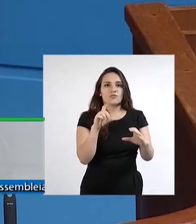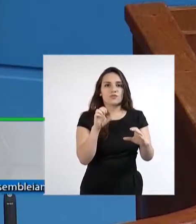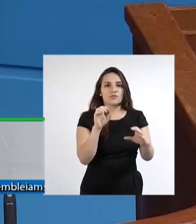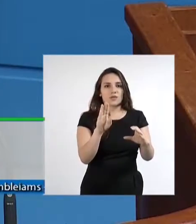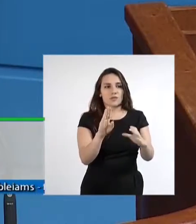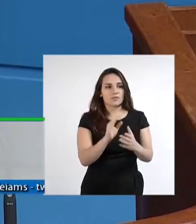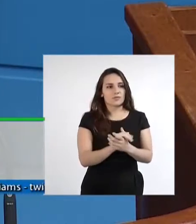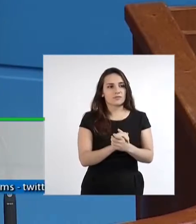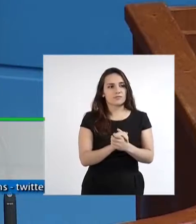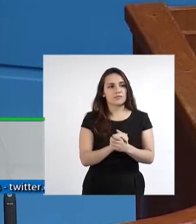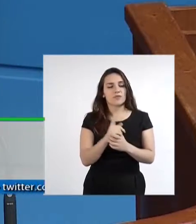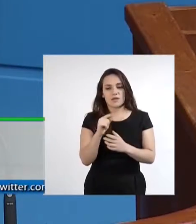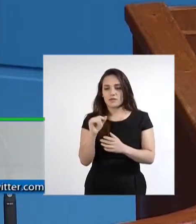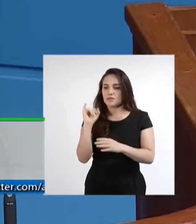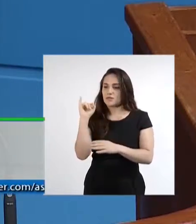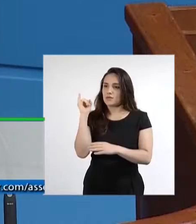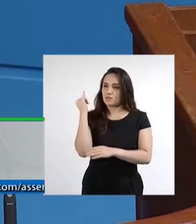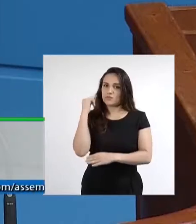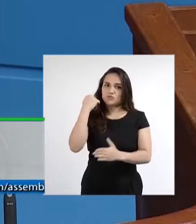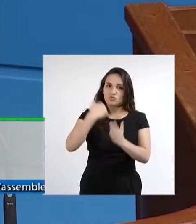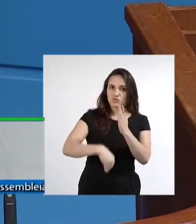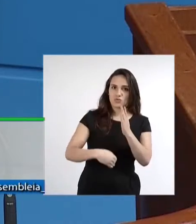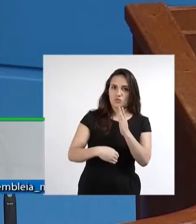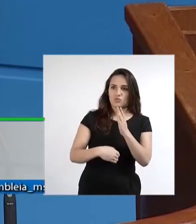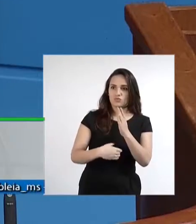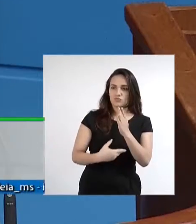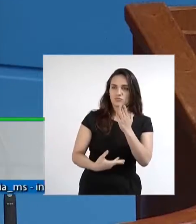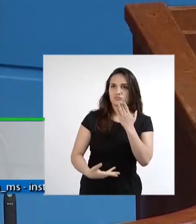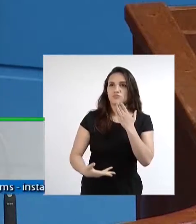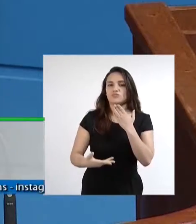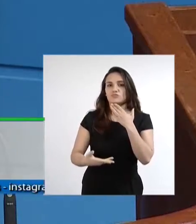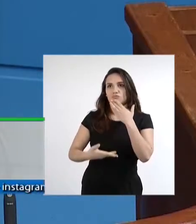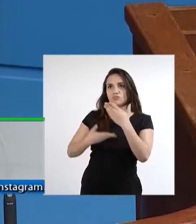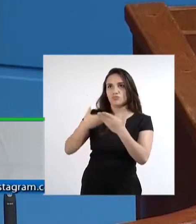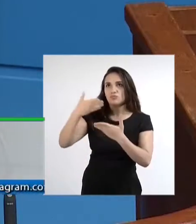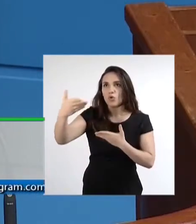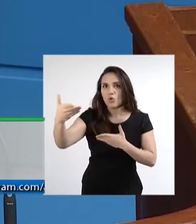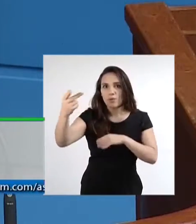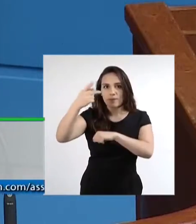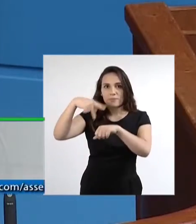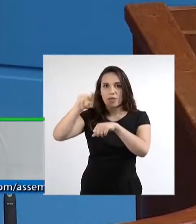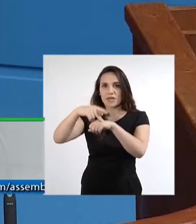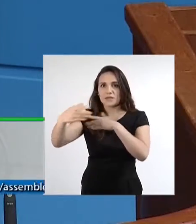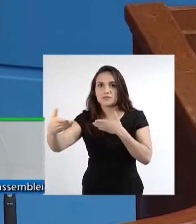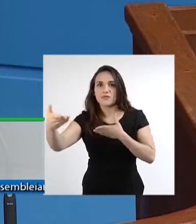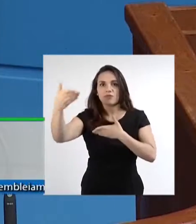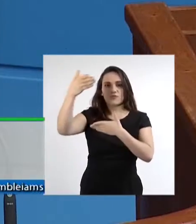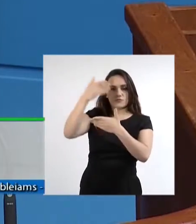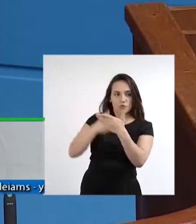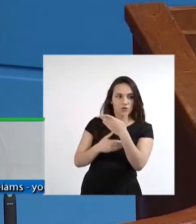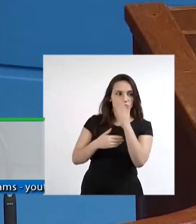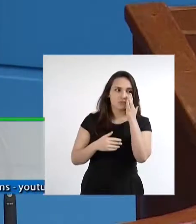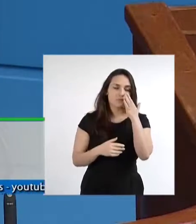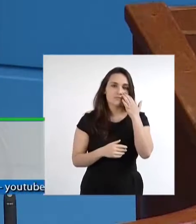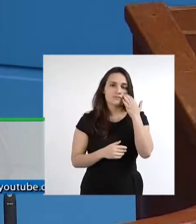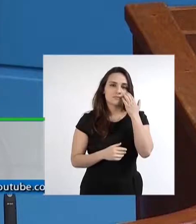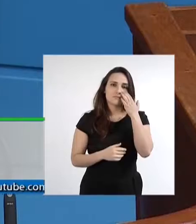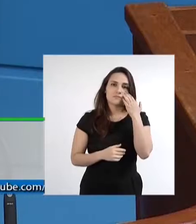volta para o Estado. A contrapartida da União em relação ao Mato Grosso do Sul é